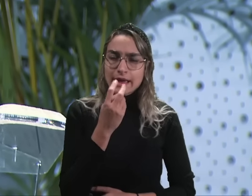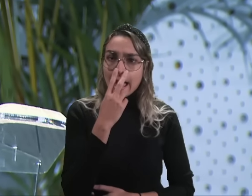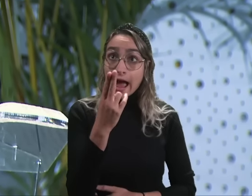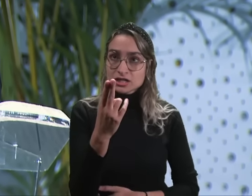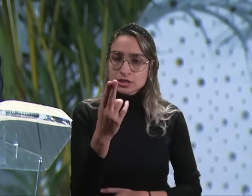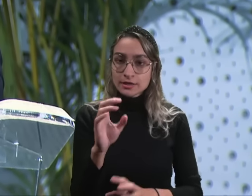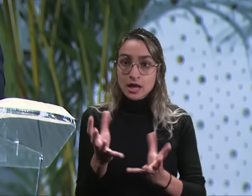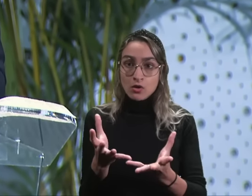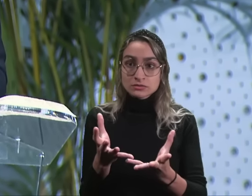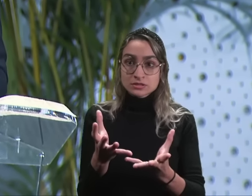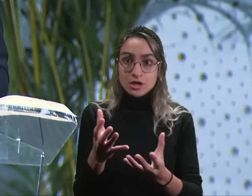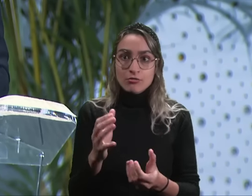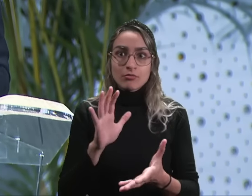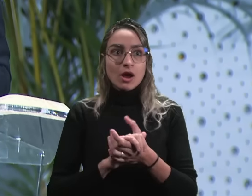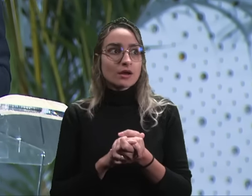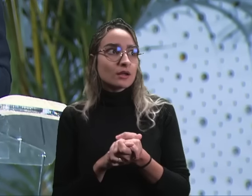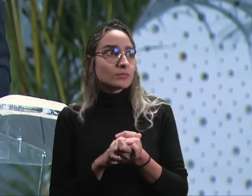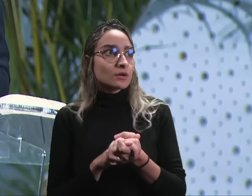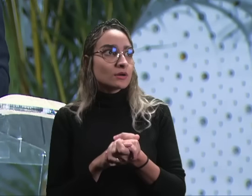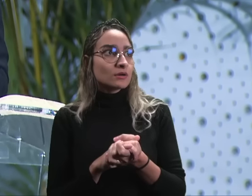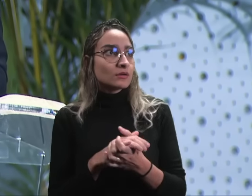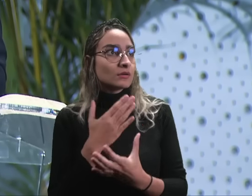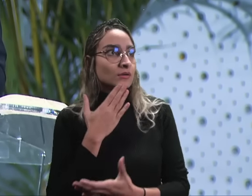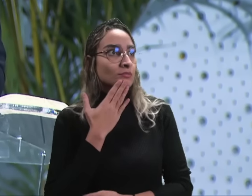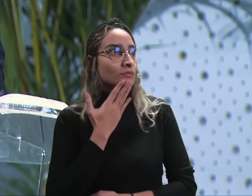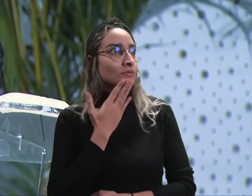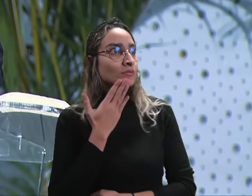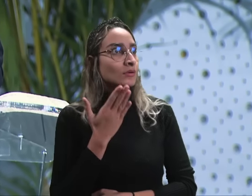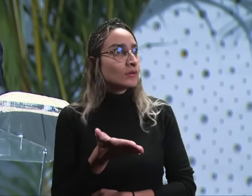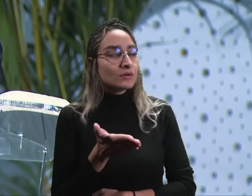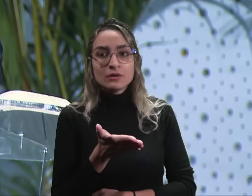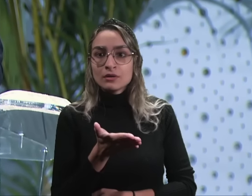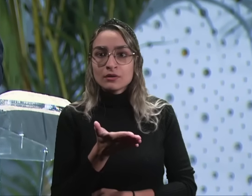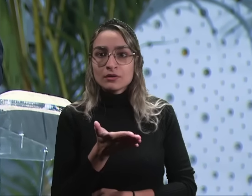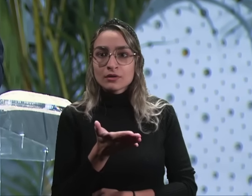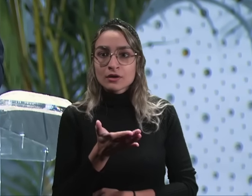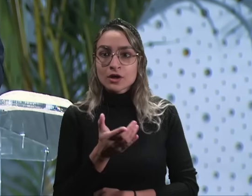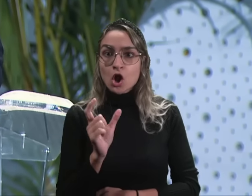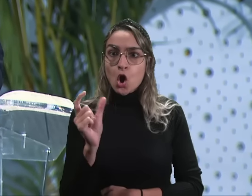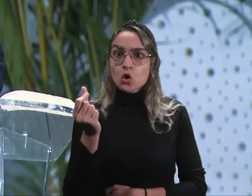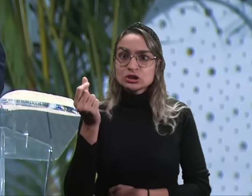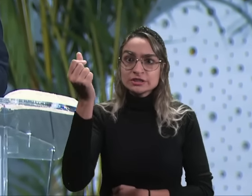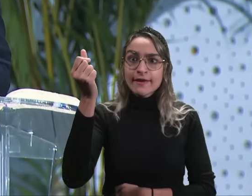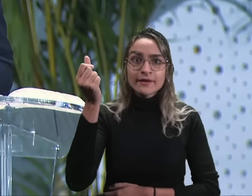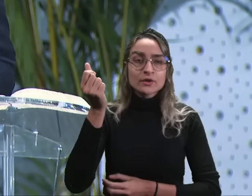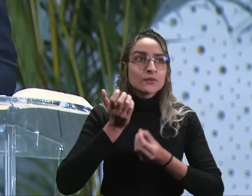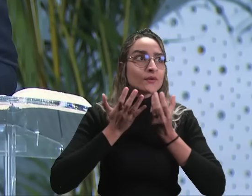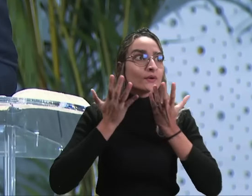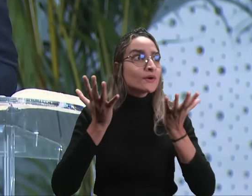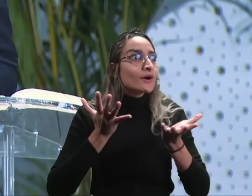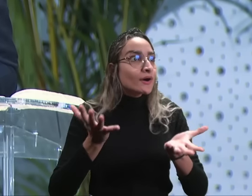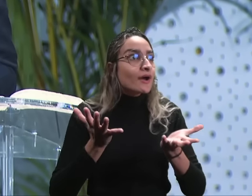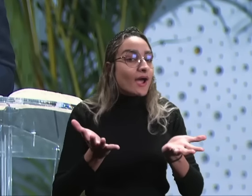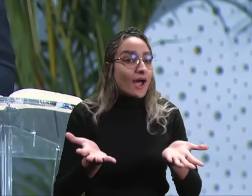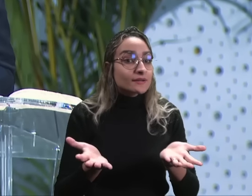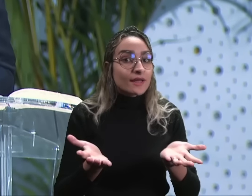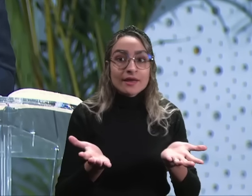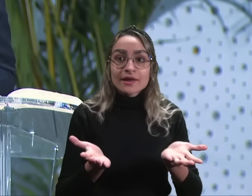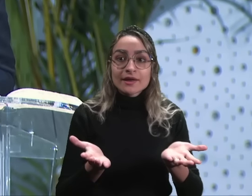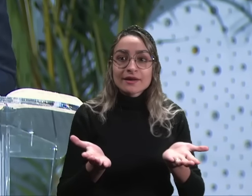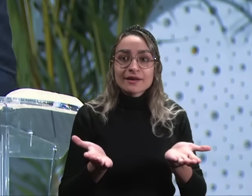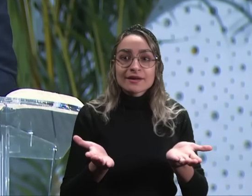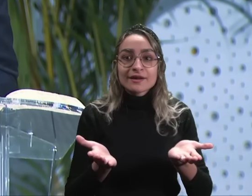Como assim Ficou desesperada Capitão bites nós vamos